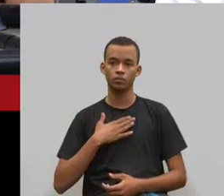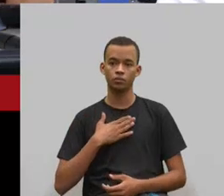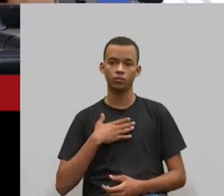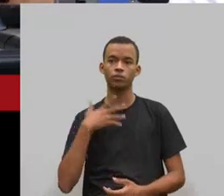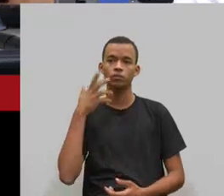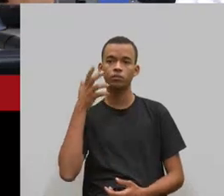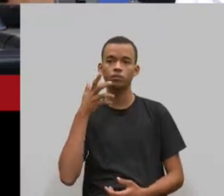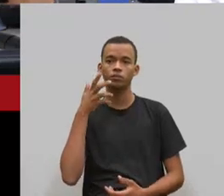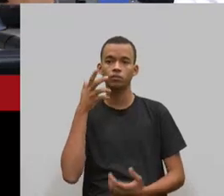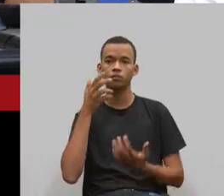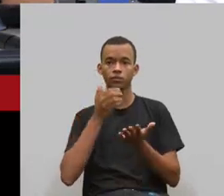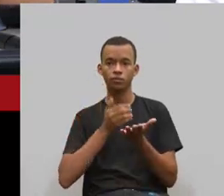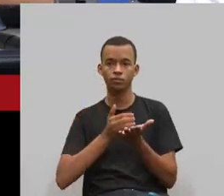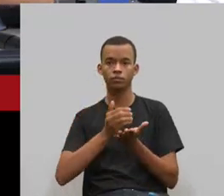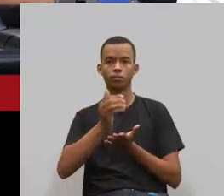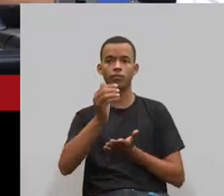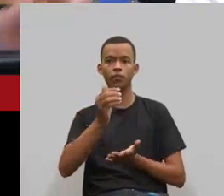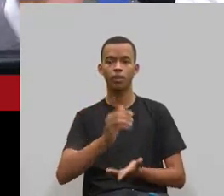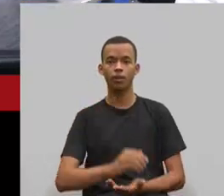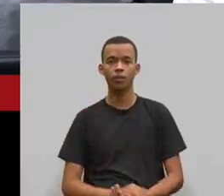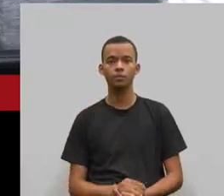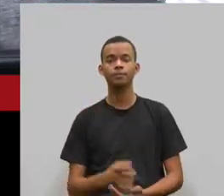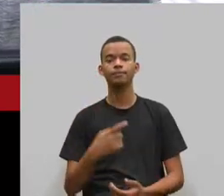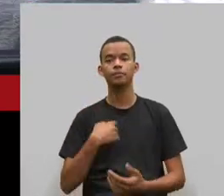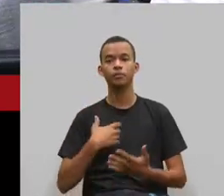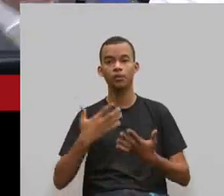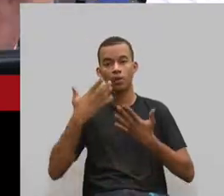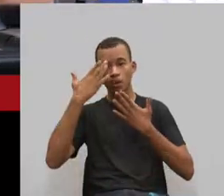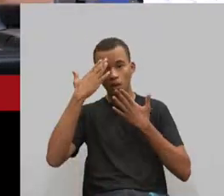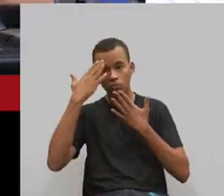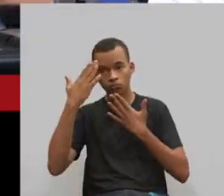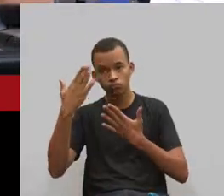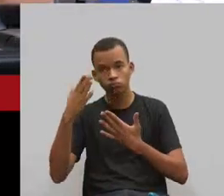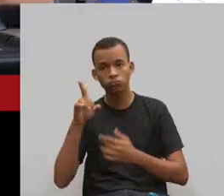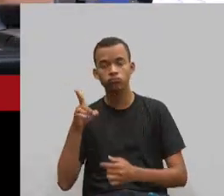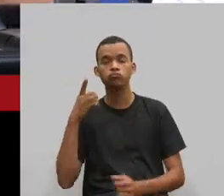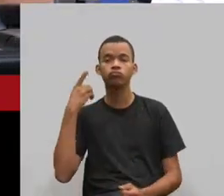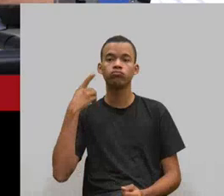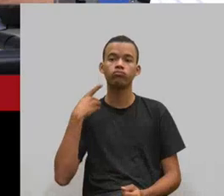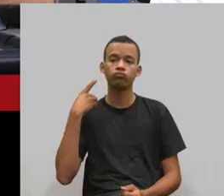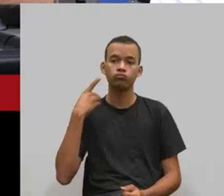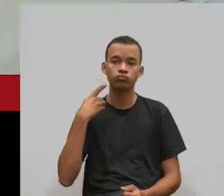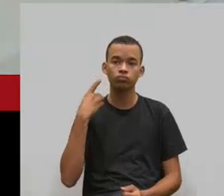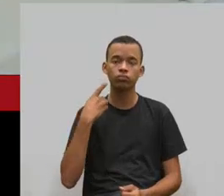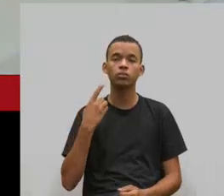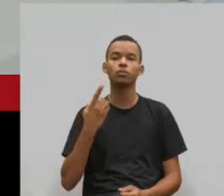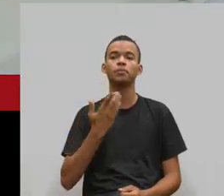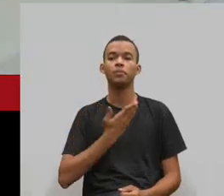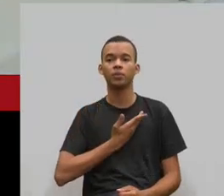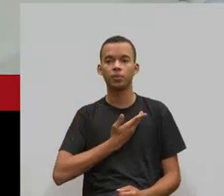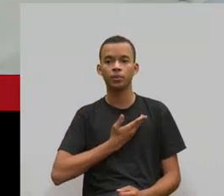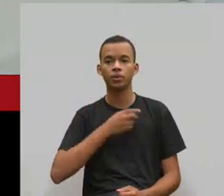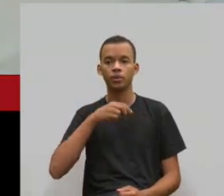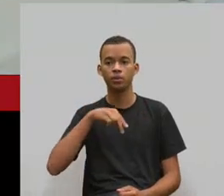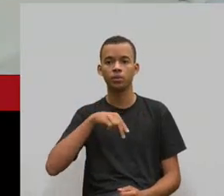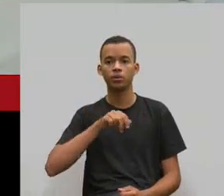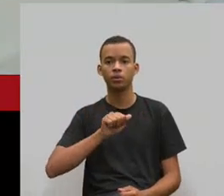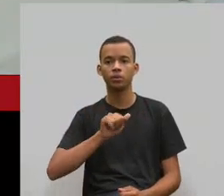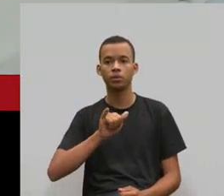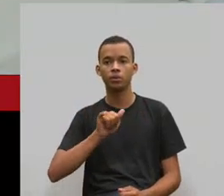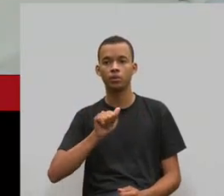iniciais primeiro agradecer a nobre deputada colega naara Rocha mentora desse